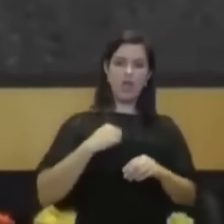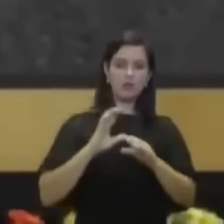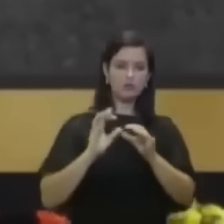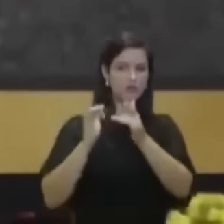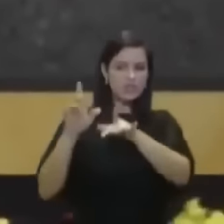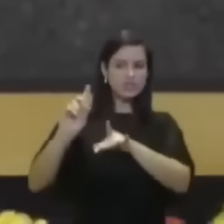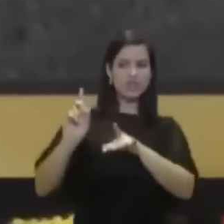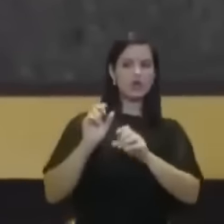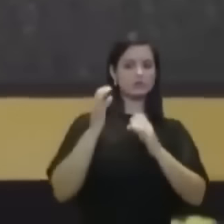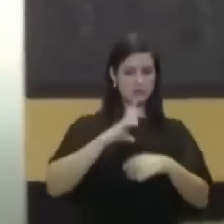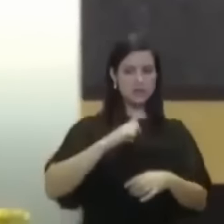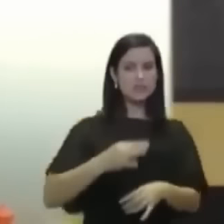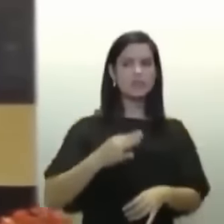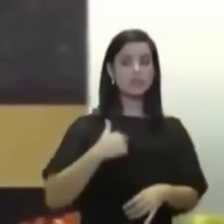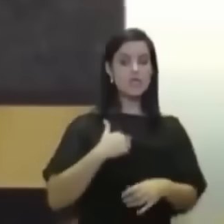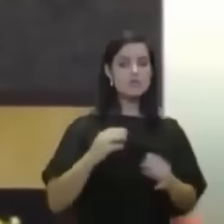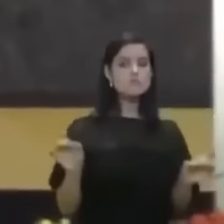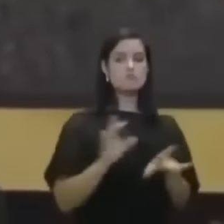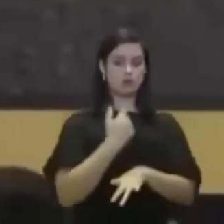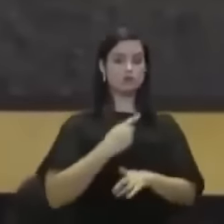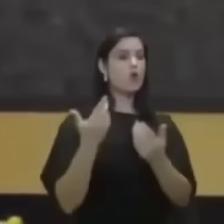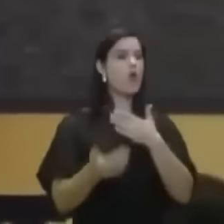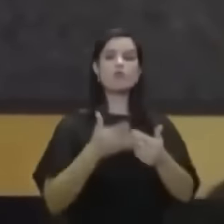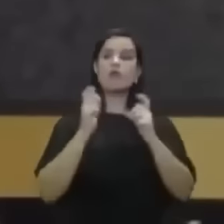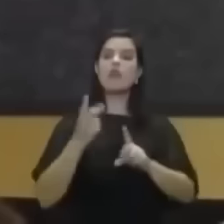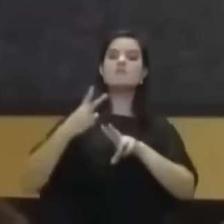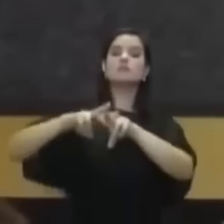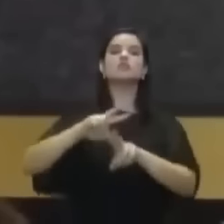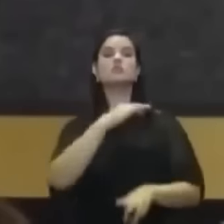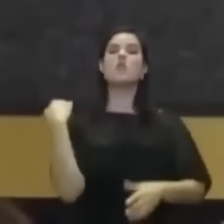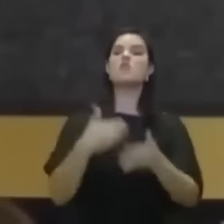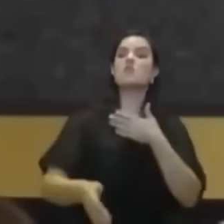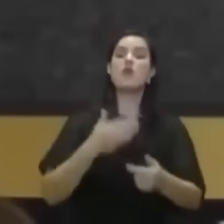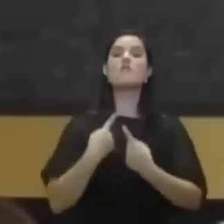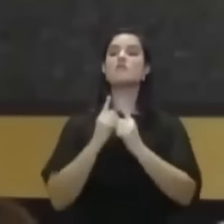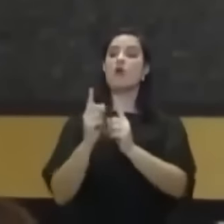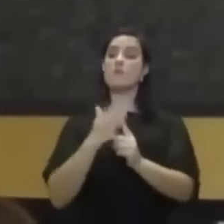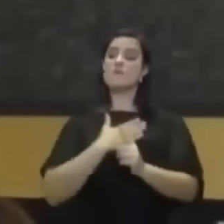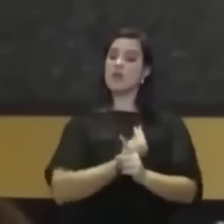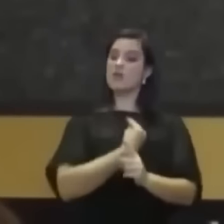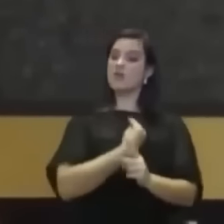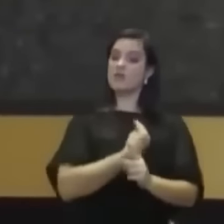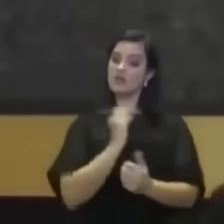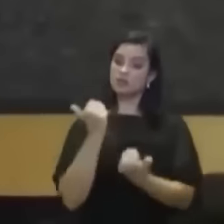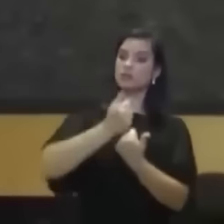ter certeza disso, eu estou pronto aí contigo para a prisão e para a morte, por ti darei a minha vida.